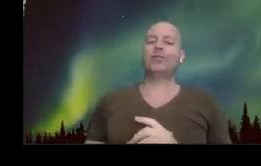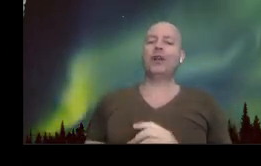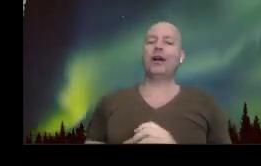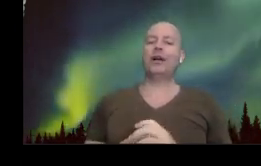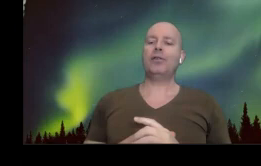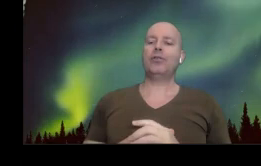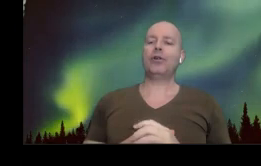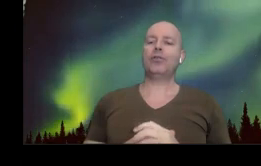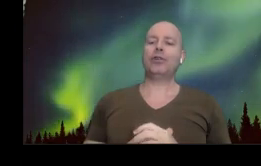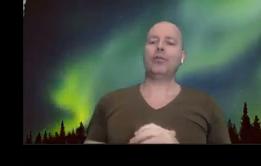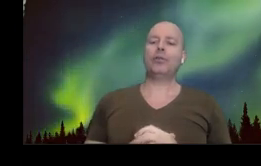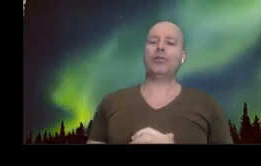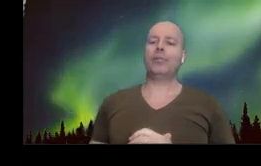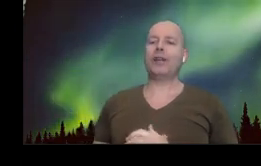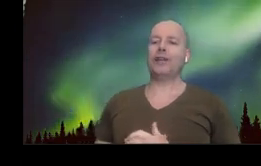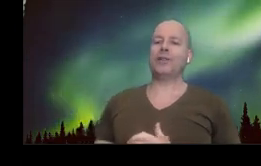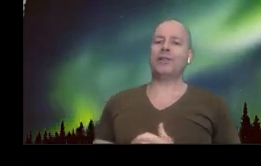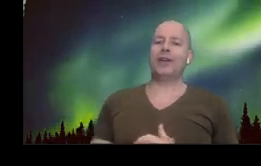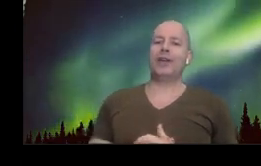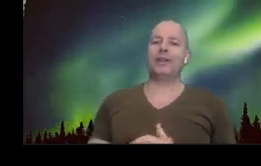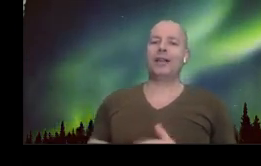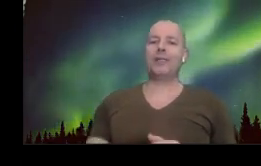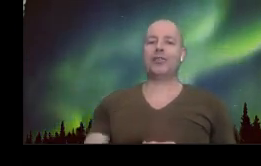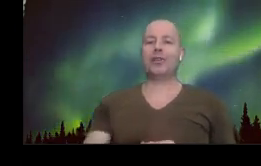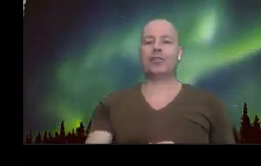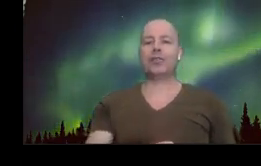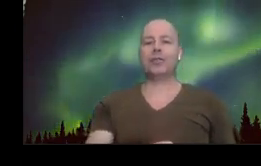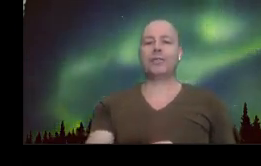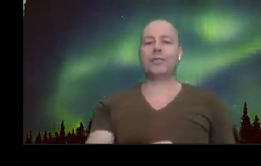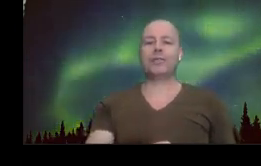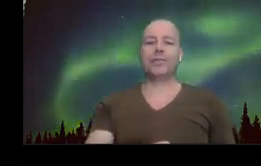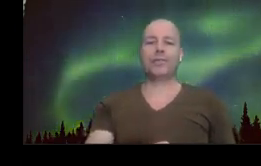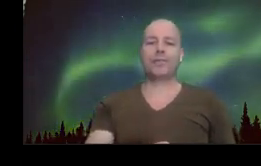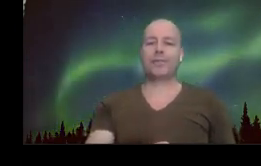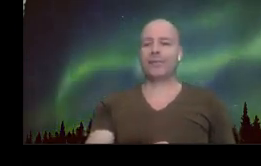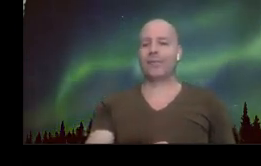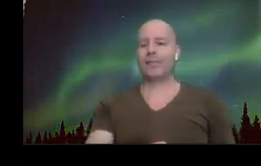Nos falamos nos nossos encontros semanais. Até lá, minha gente.